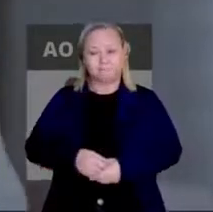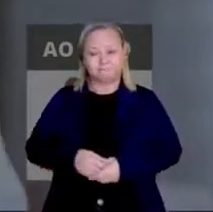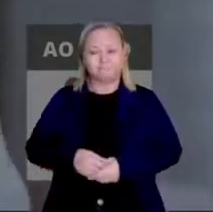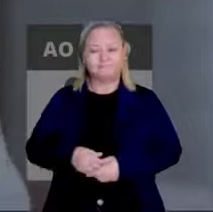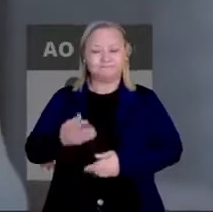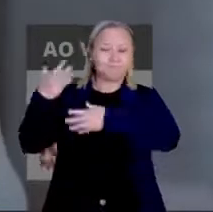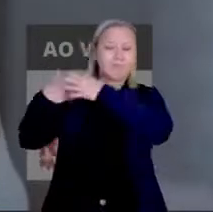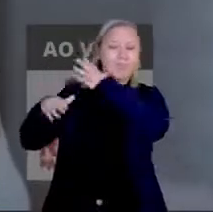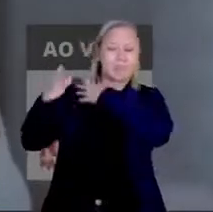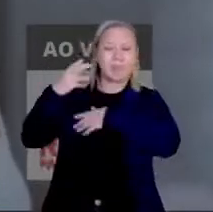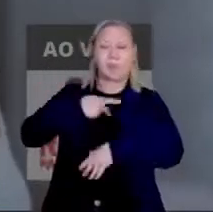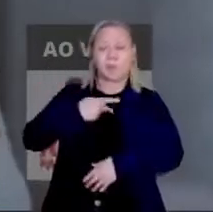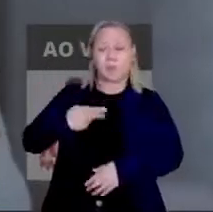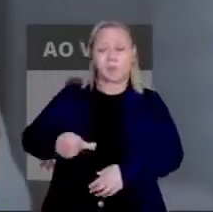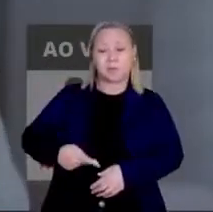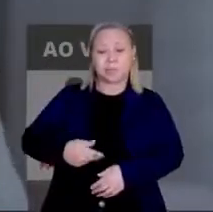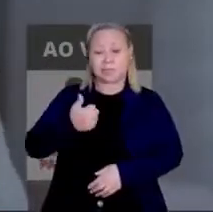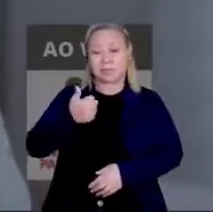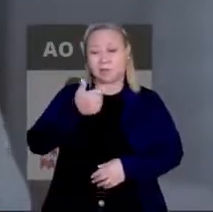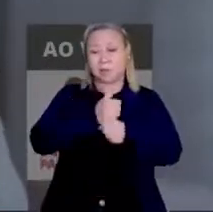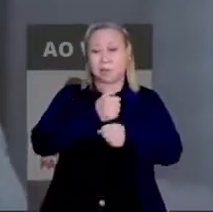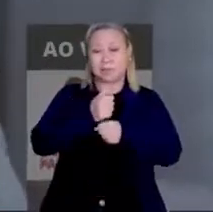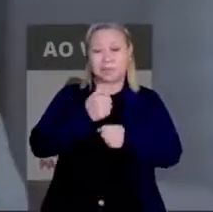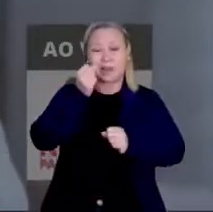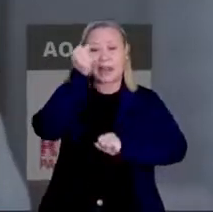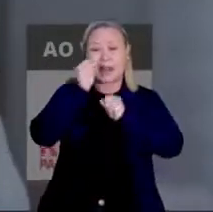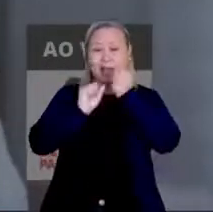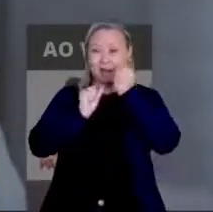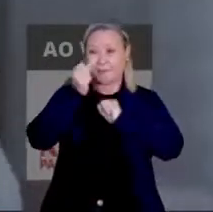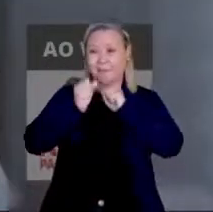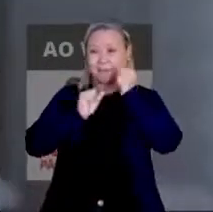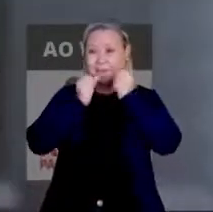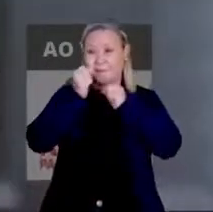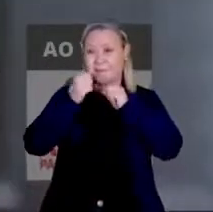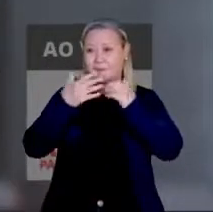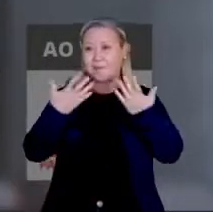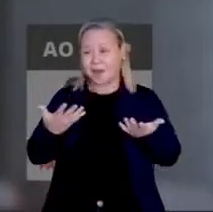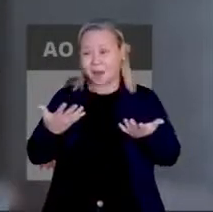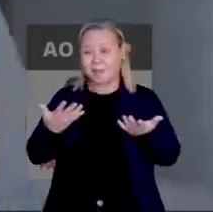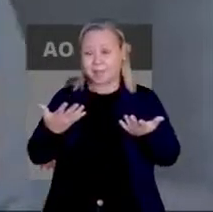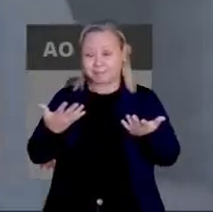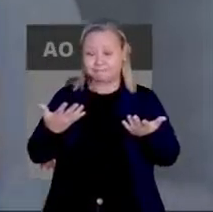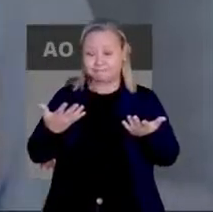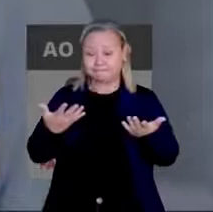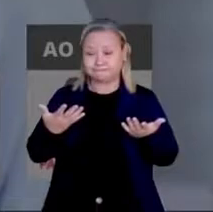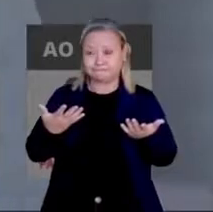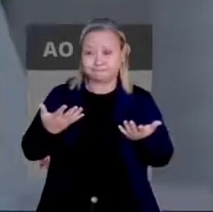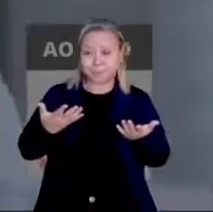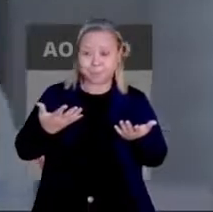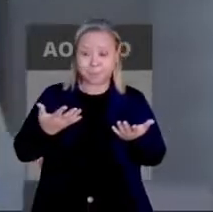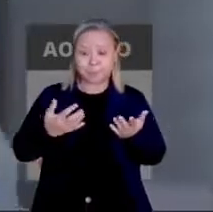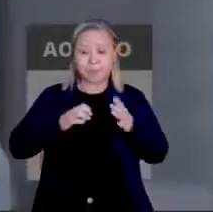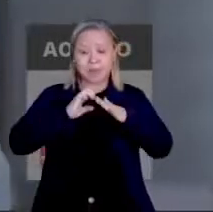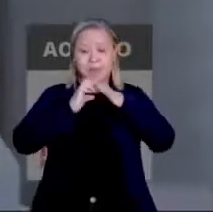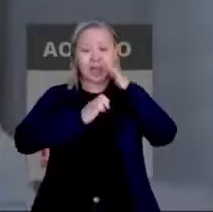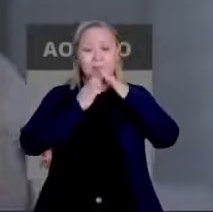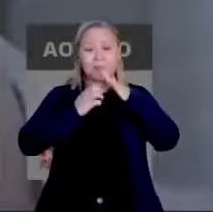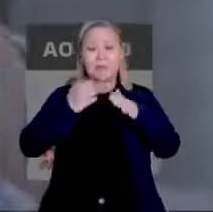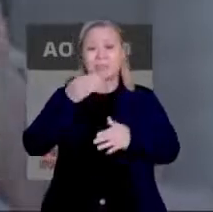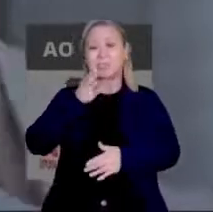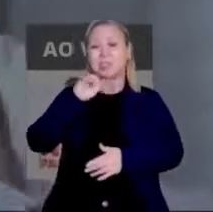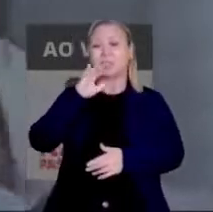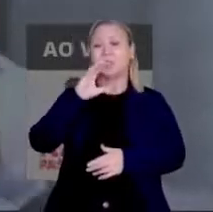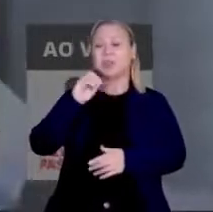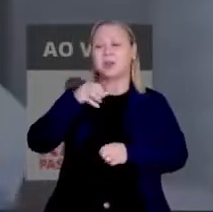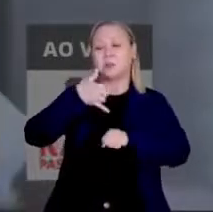lembro que Portugal queria chegar a 20%, também não está. Então, veja, o mundo parou. Sabe, o mundo parou. Agora o mundo